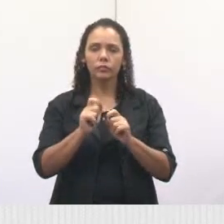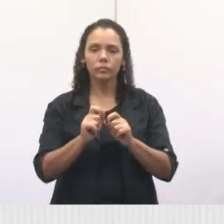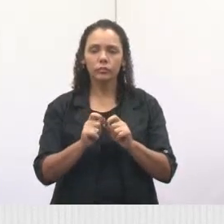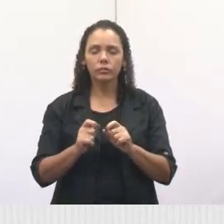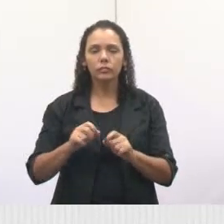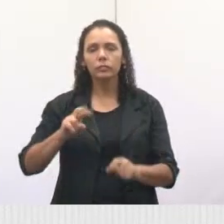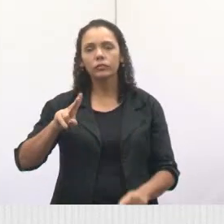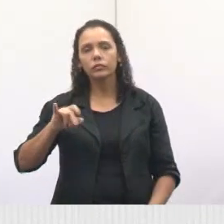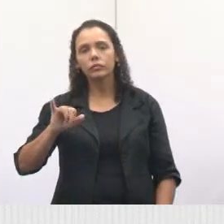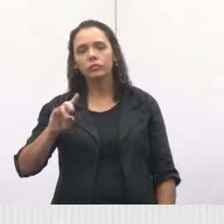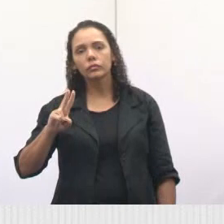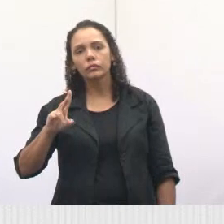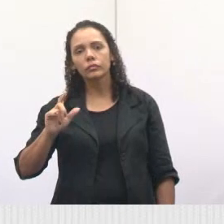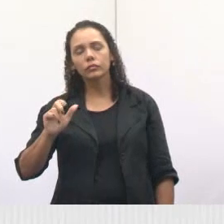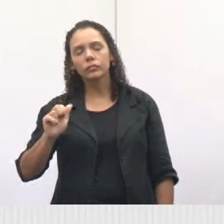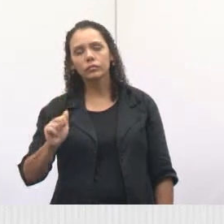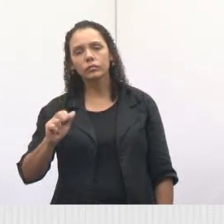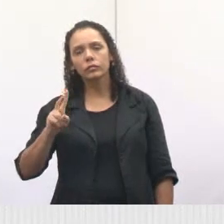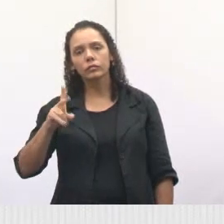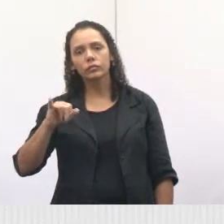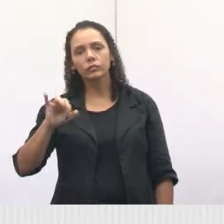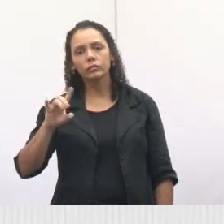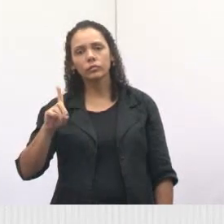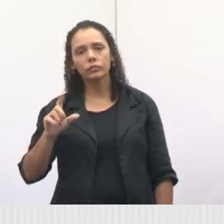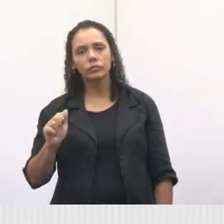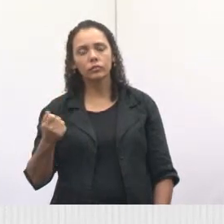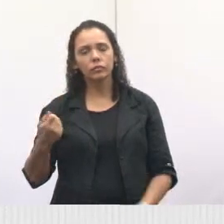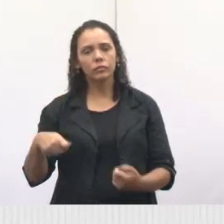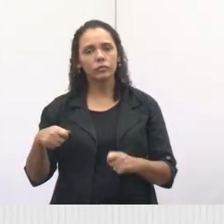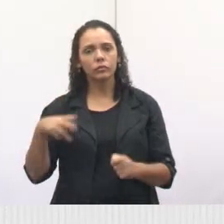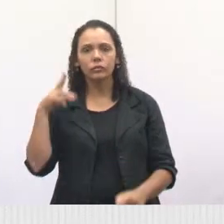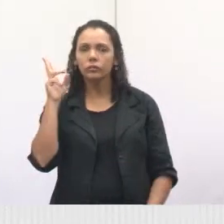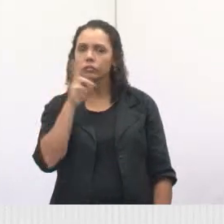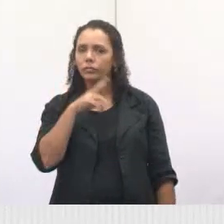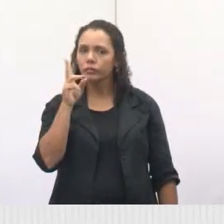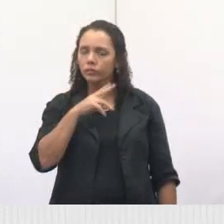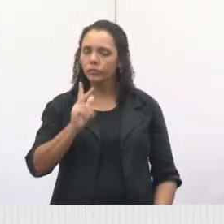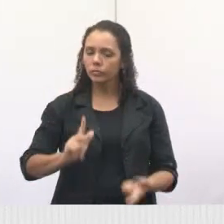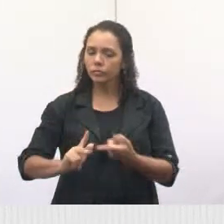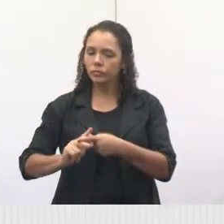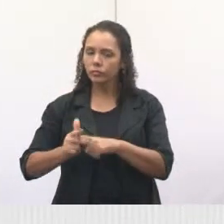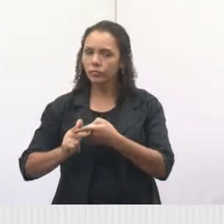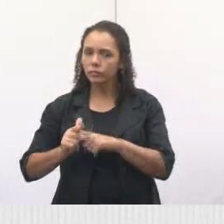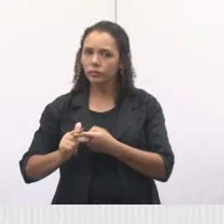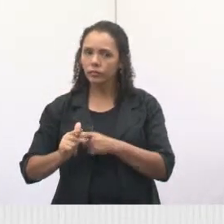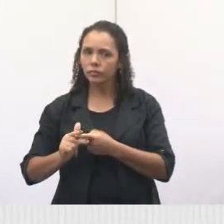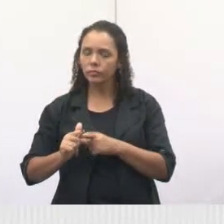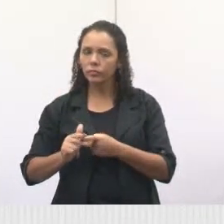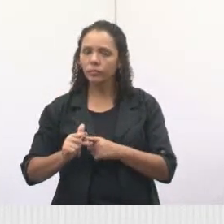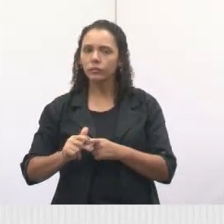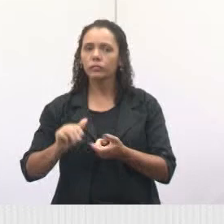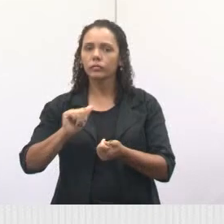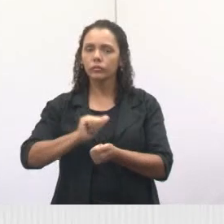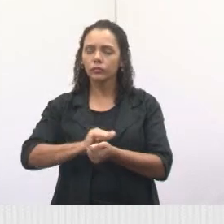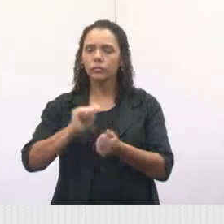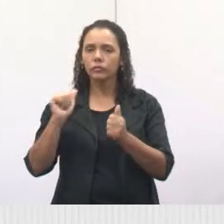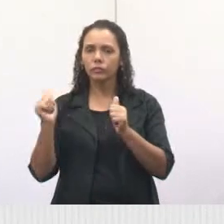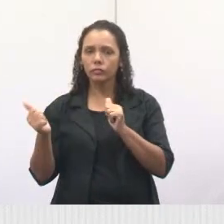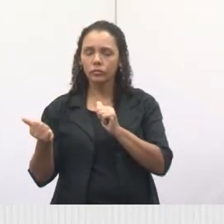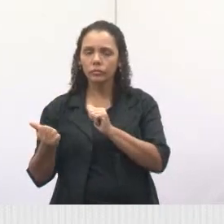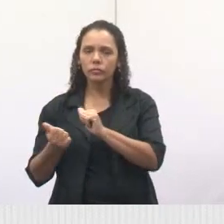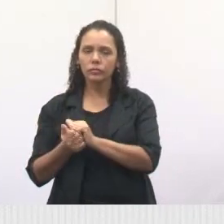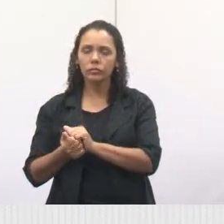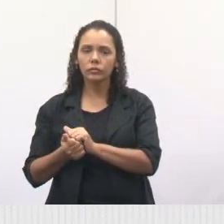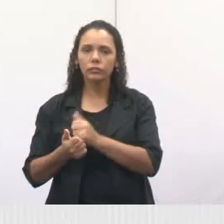Viva Vida, a Casa Viva Vida, necessita urgentemente de revisão, manutenção e adequamento